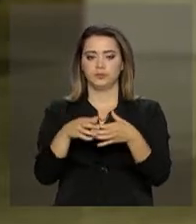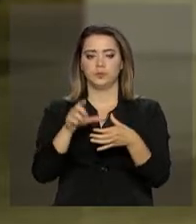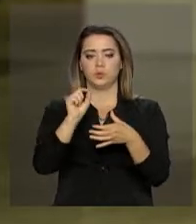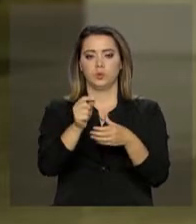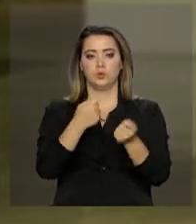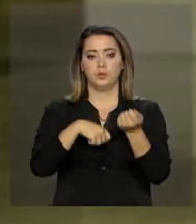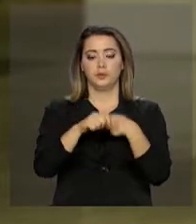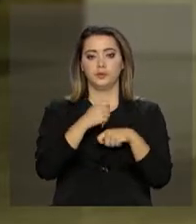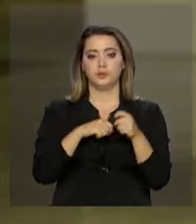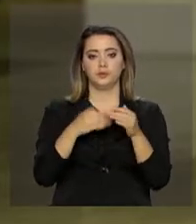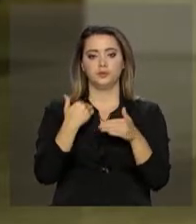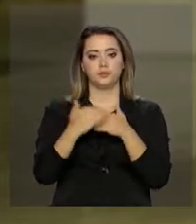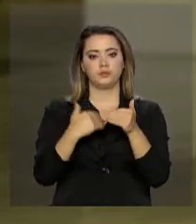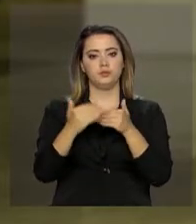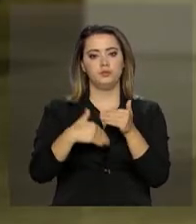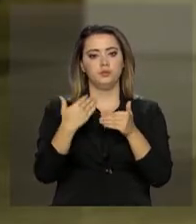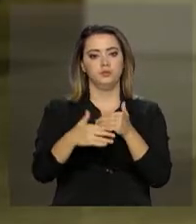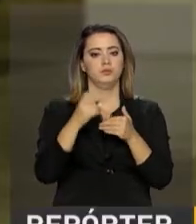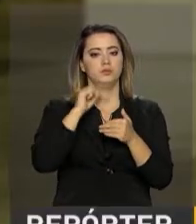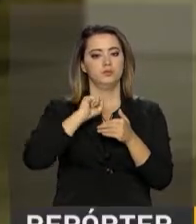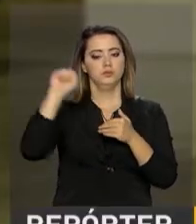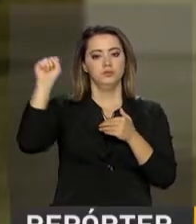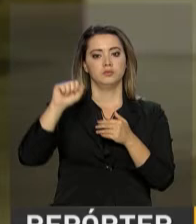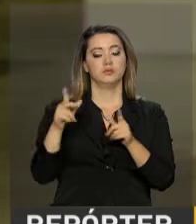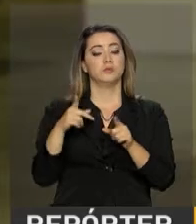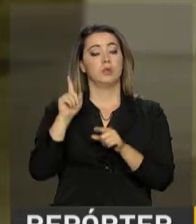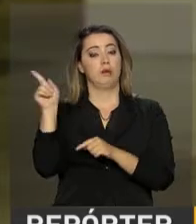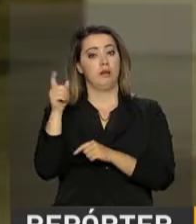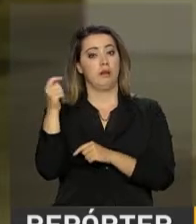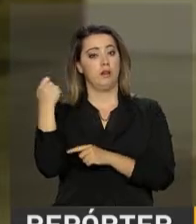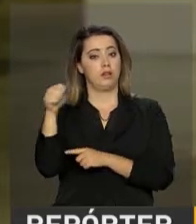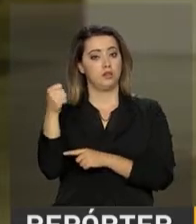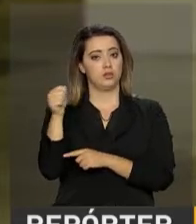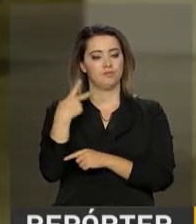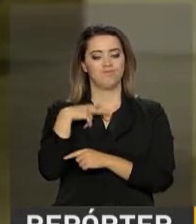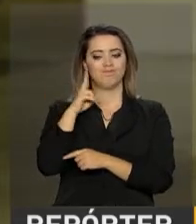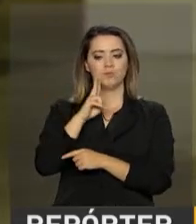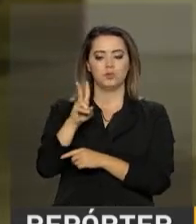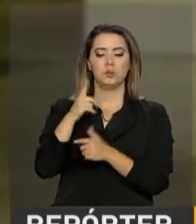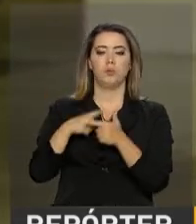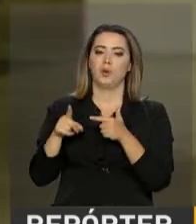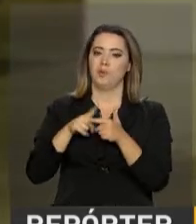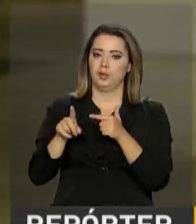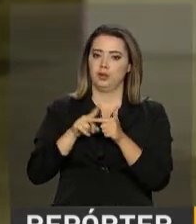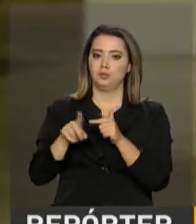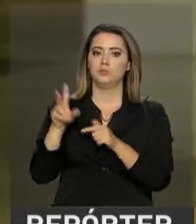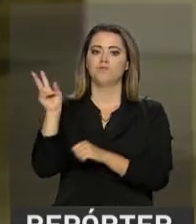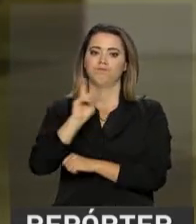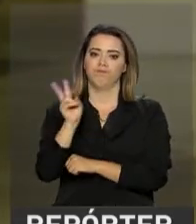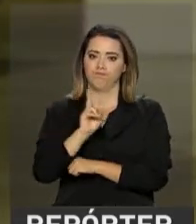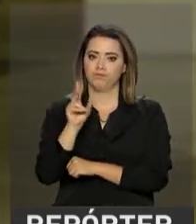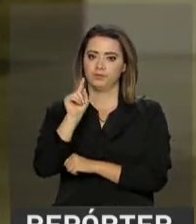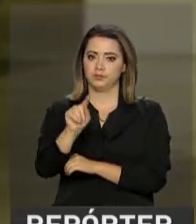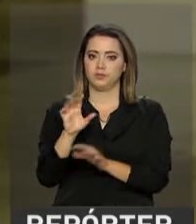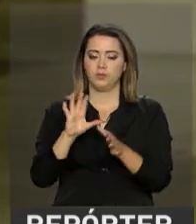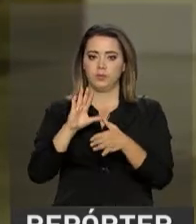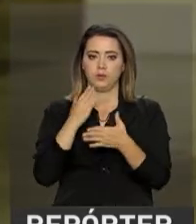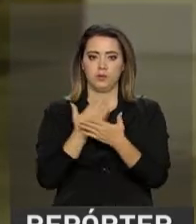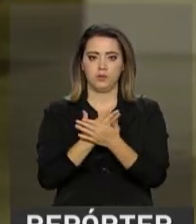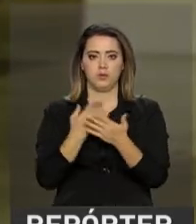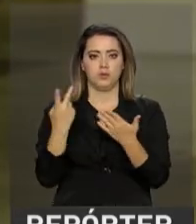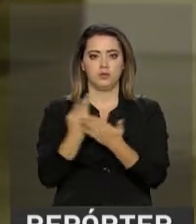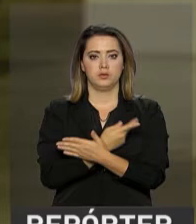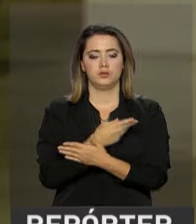ocorrido em abril nem buenos aires quando foi constatada a ruptura da ordem democrática na venezuela já na cúpula do mercosul realizada